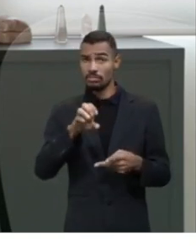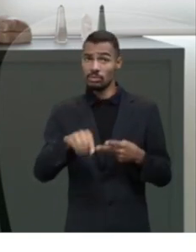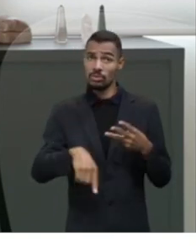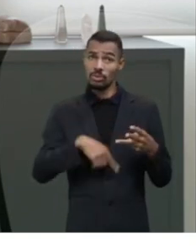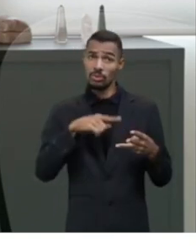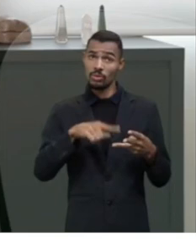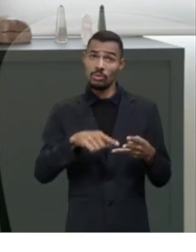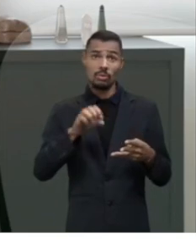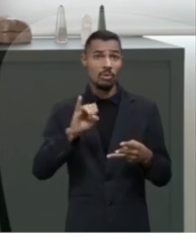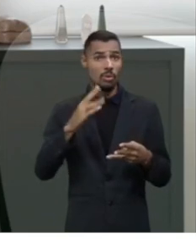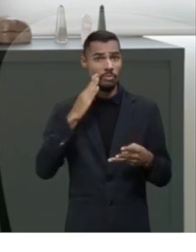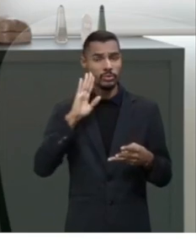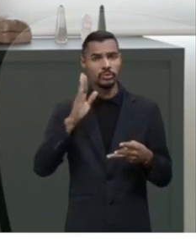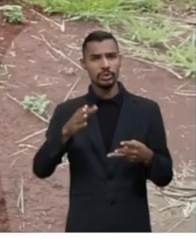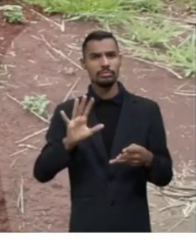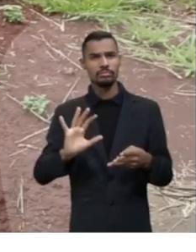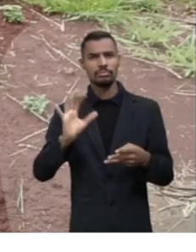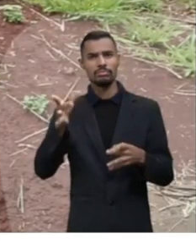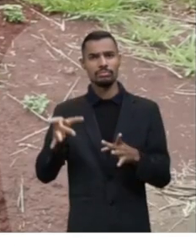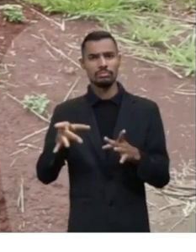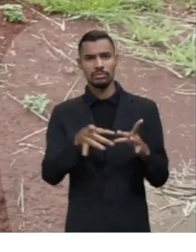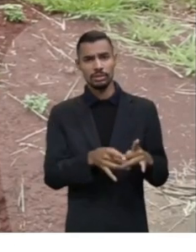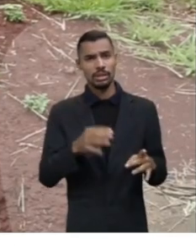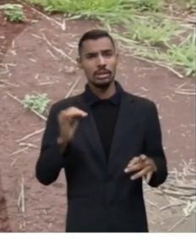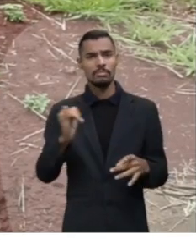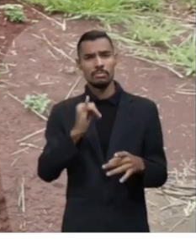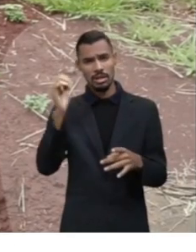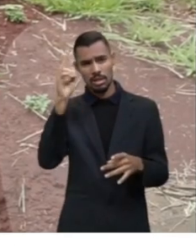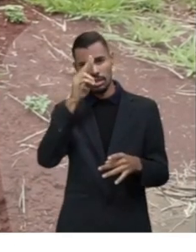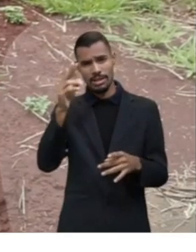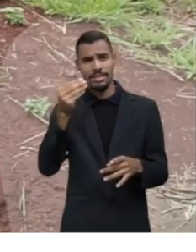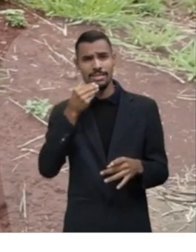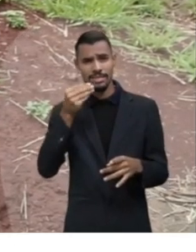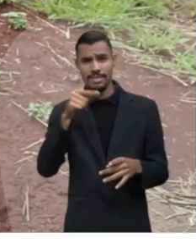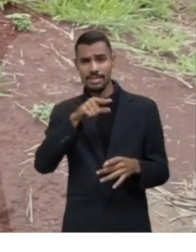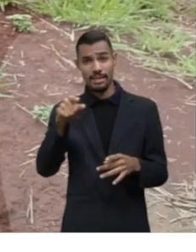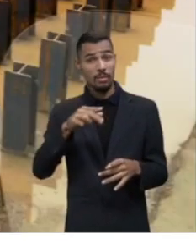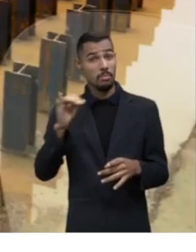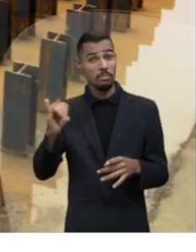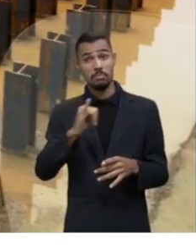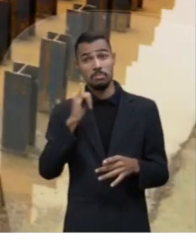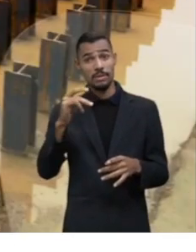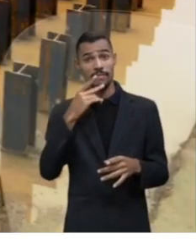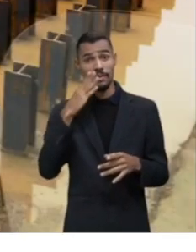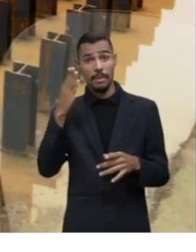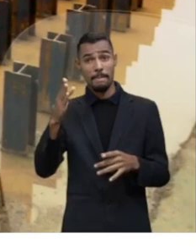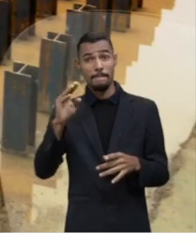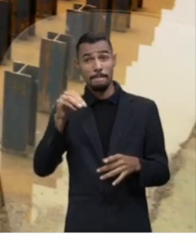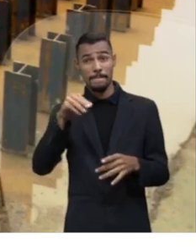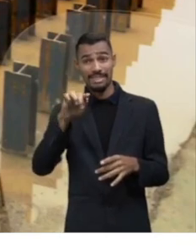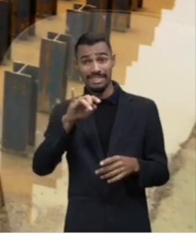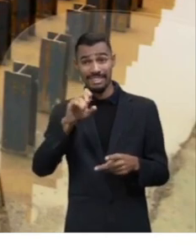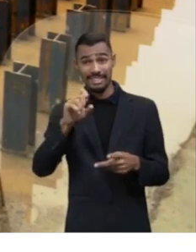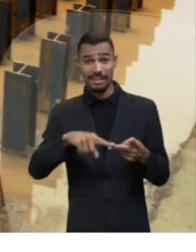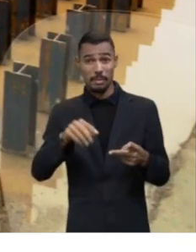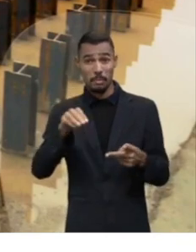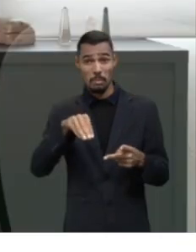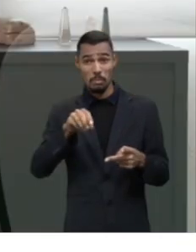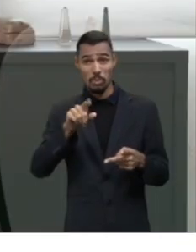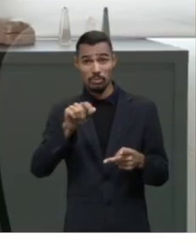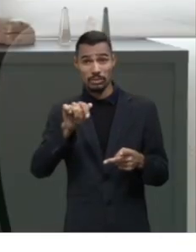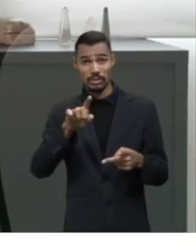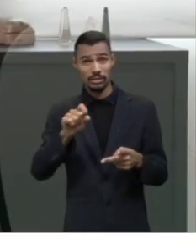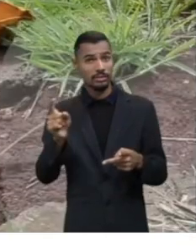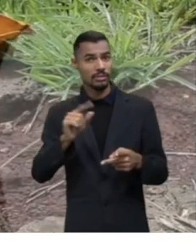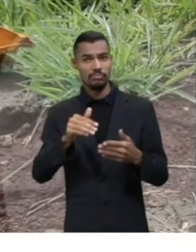ou, eventualmente, já entrar com a solução. É importante lembrar que esse teste não é recomendado para estacas metálicas ou pré-moldadas.